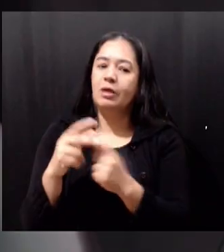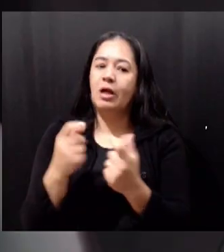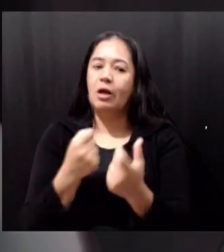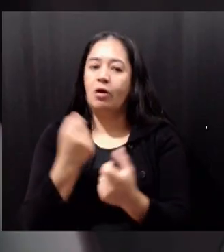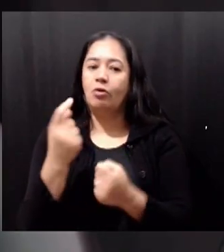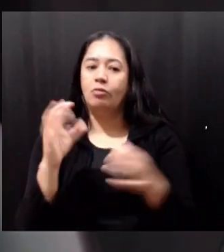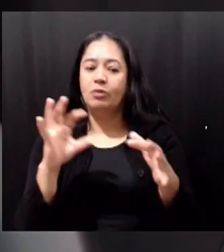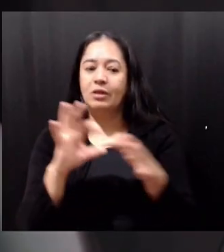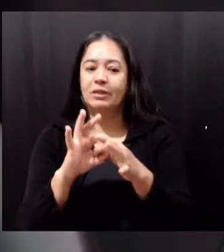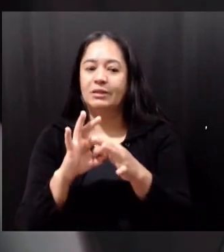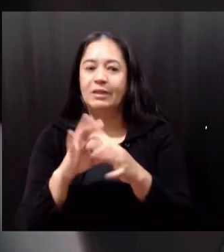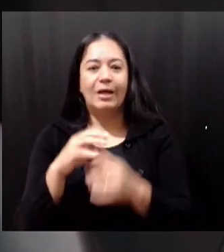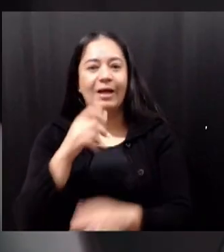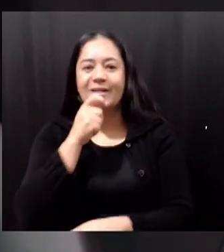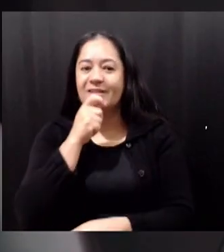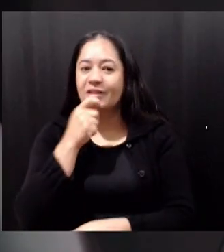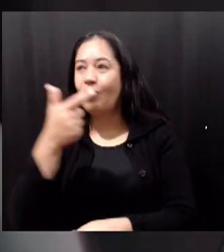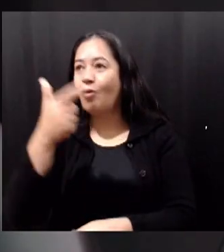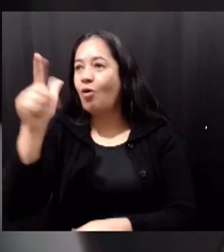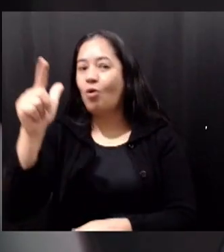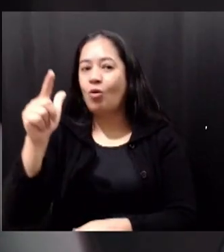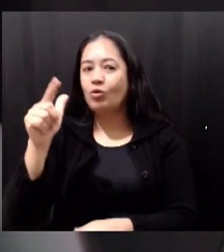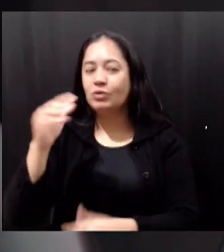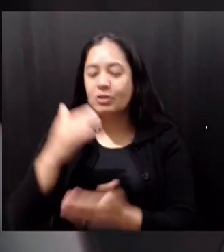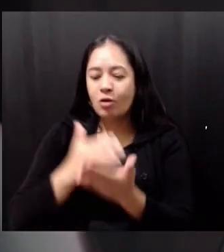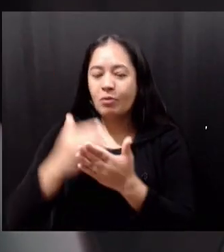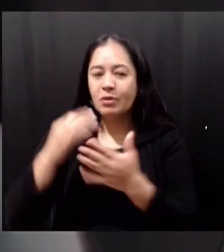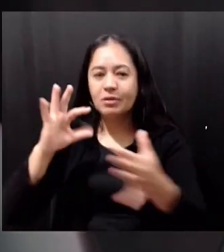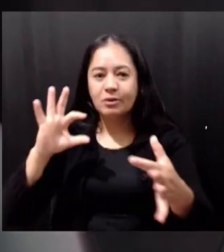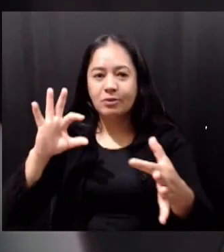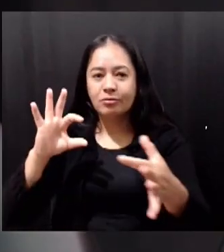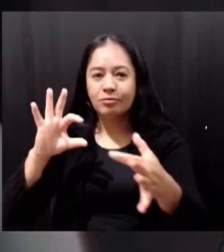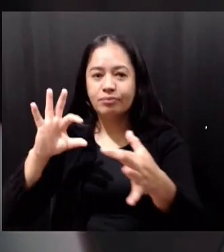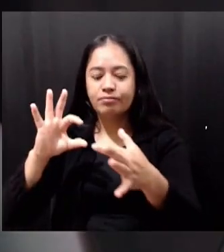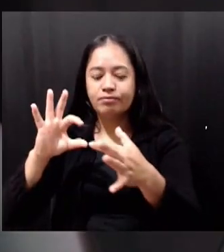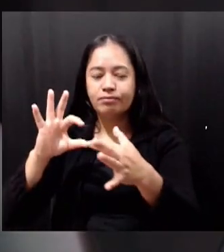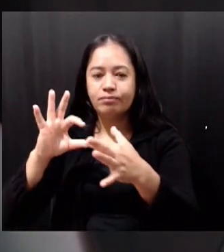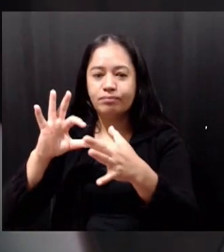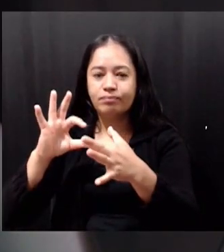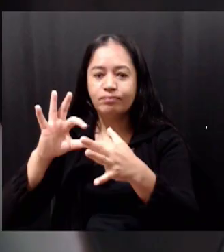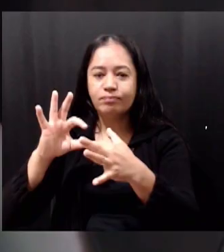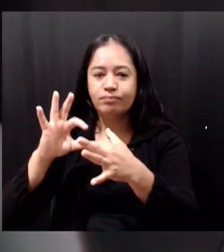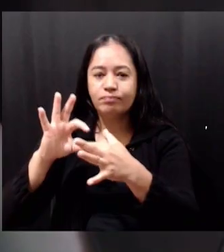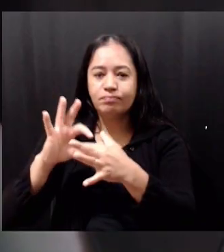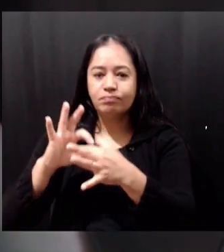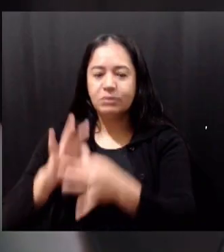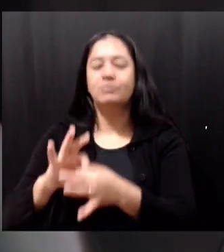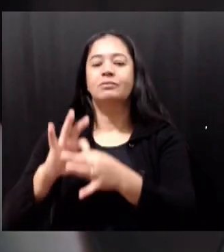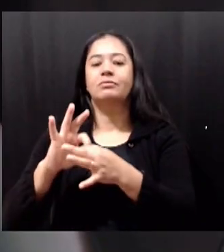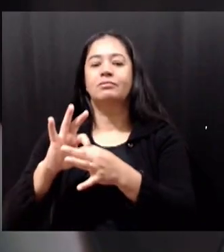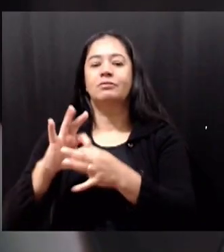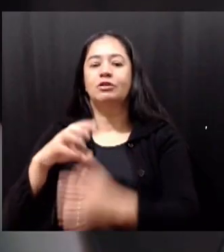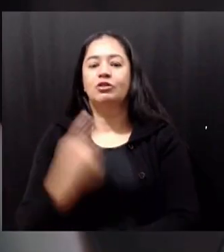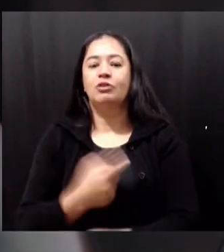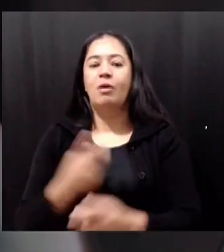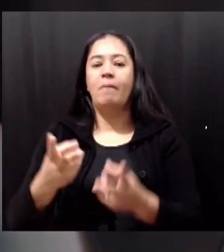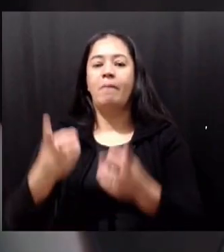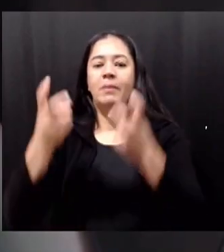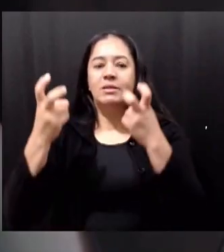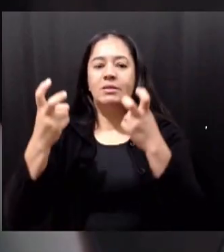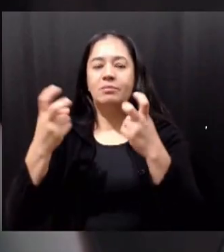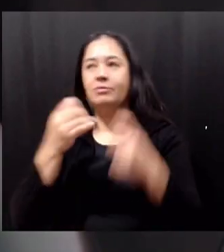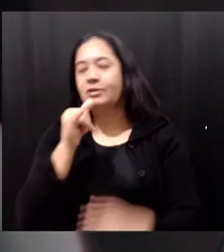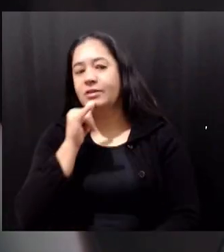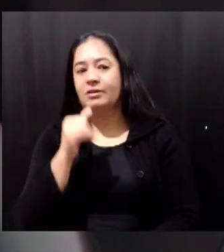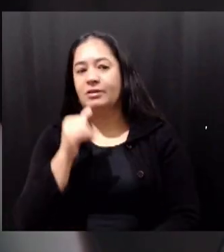ligadas, outras estão se ligando. E aí a gente vê, por exemplo, muitas queixas relacionadas à